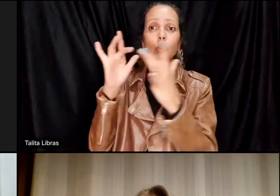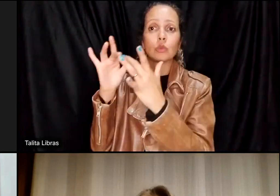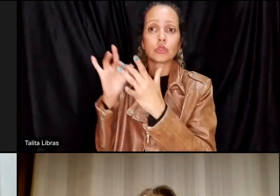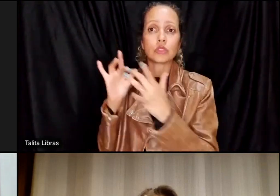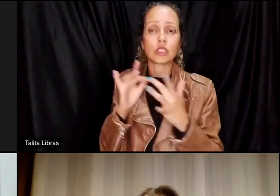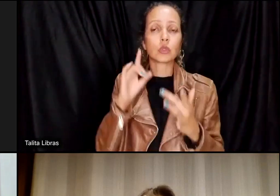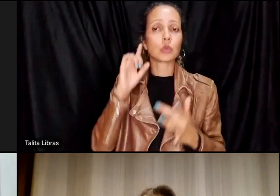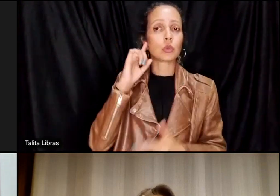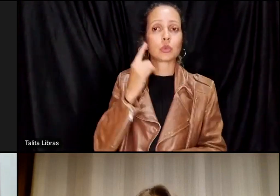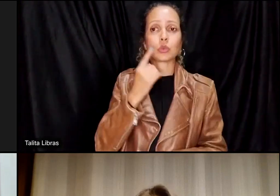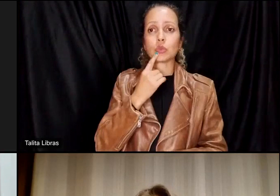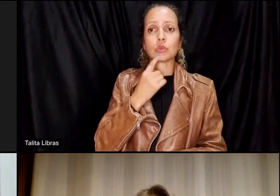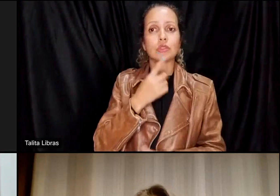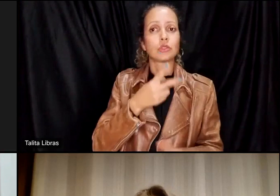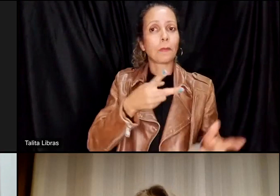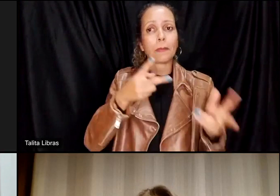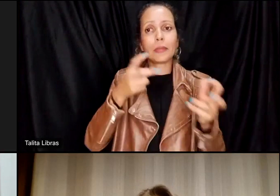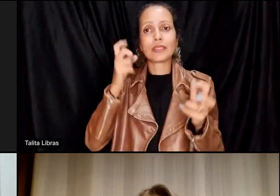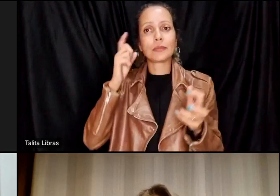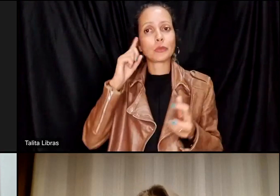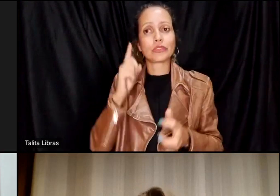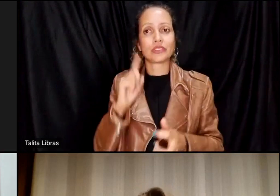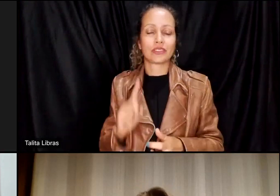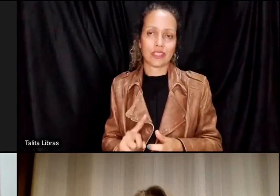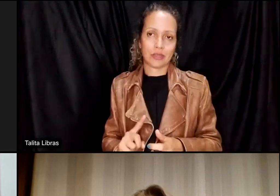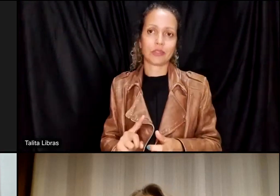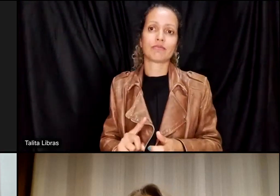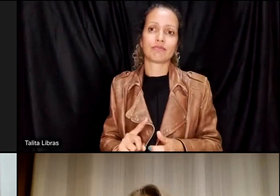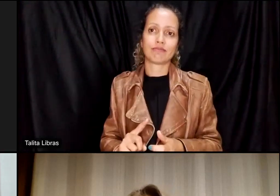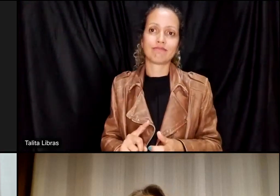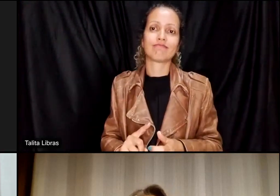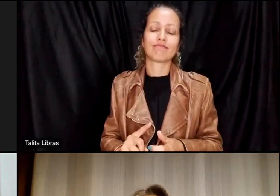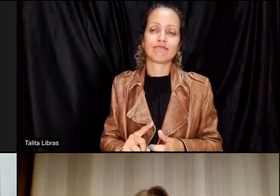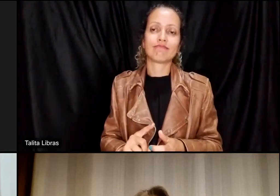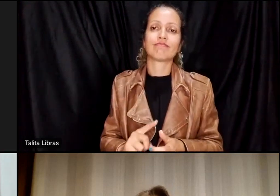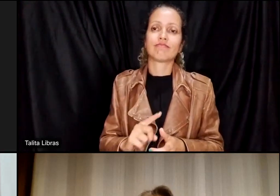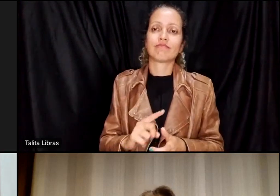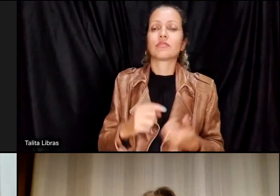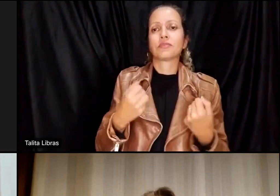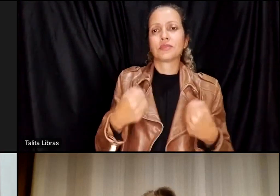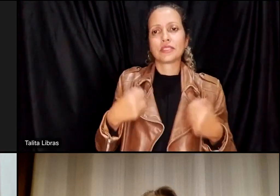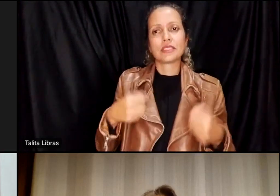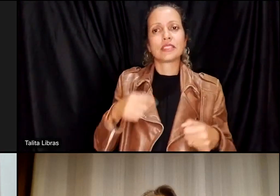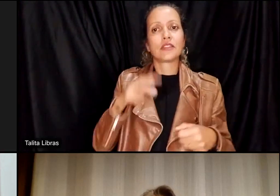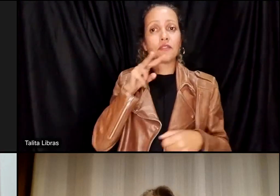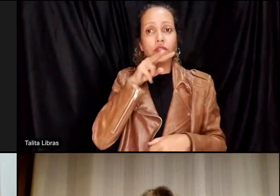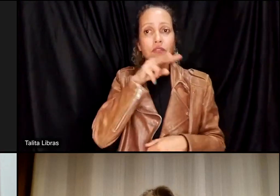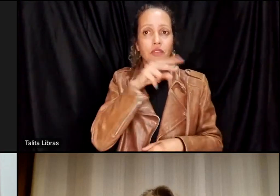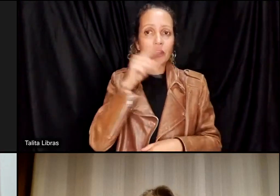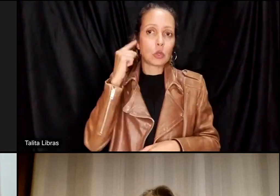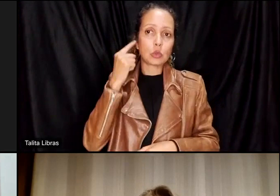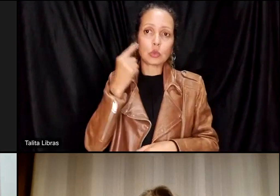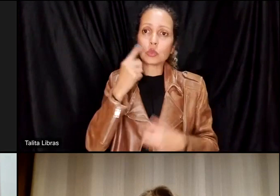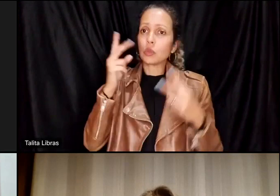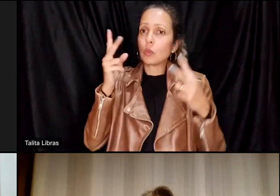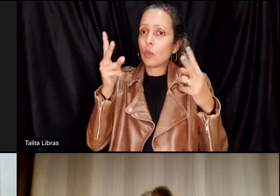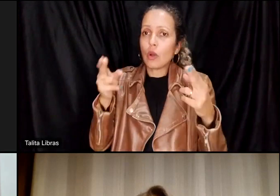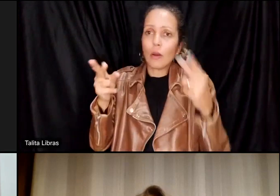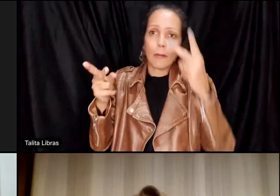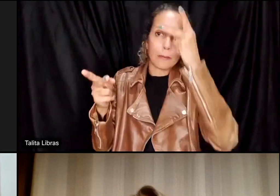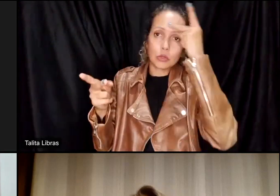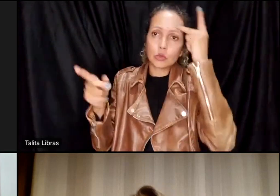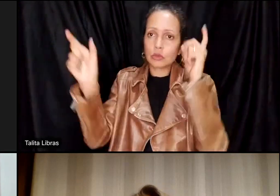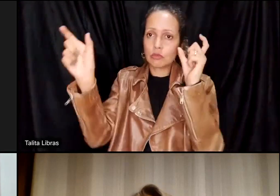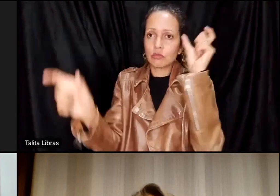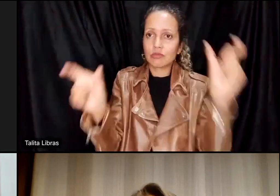ele como ele deve ser olhado. deve ser olhado como todos os outros da sociedade. Então, gente acaba nem